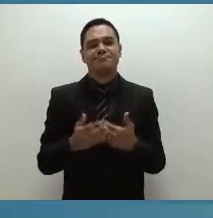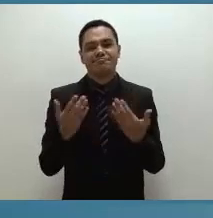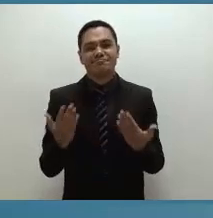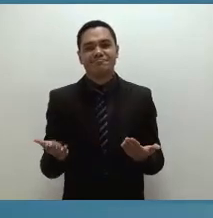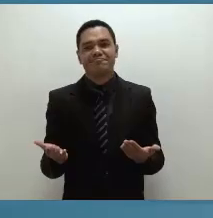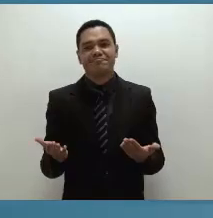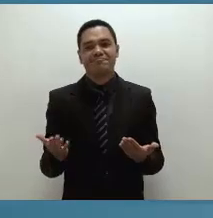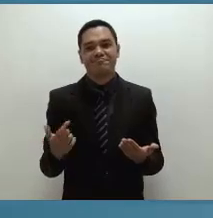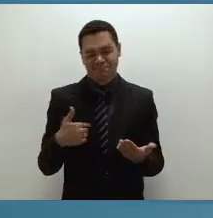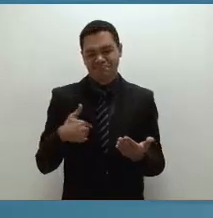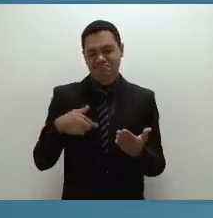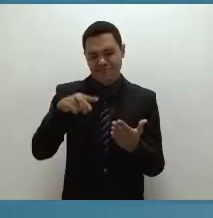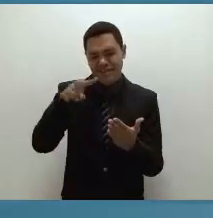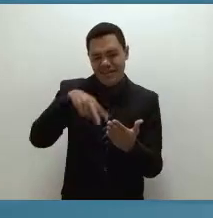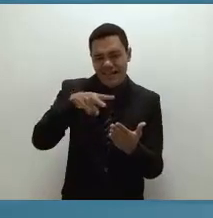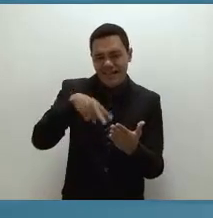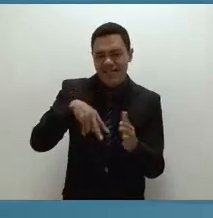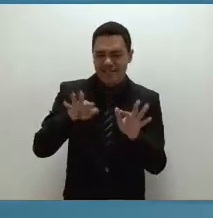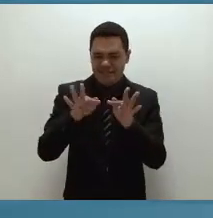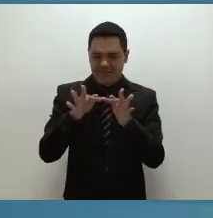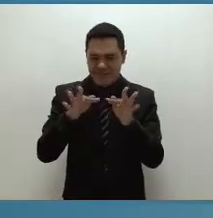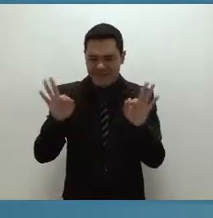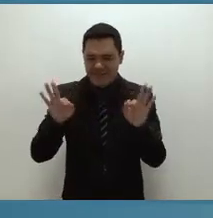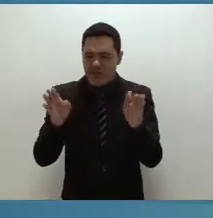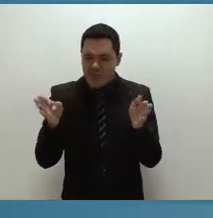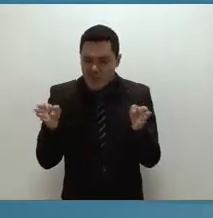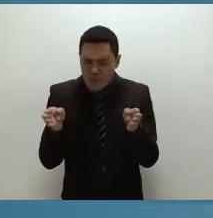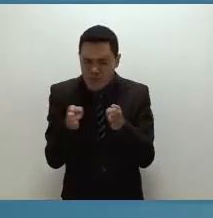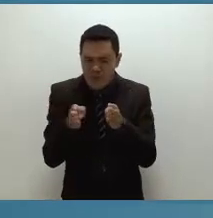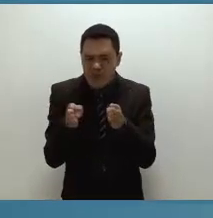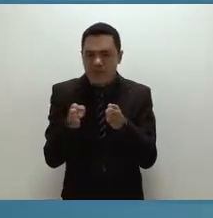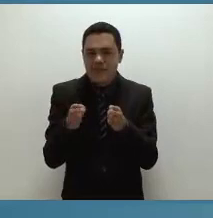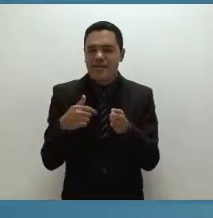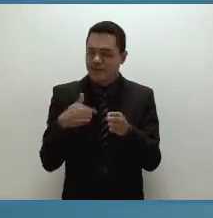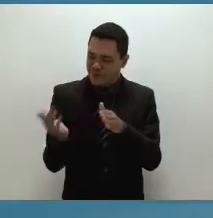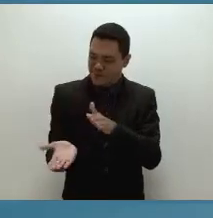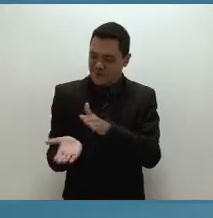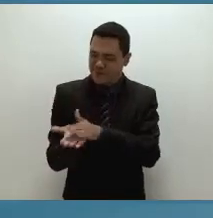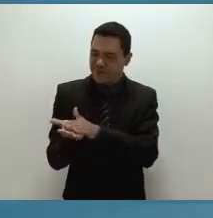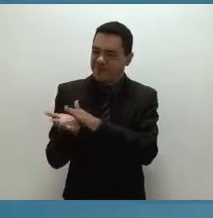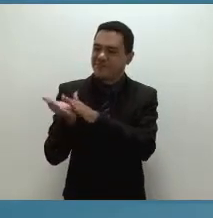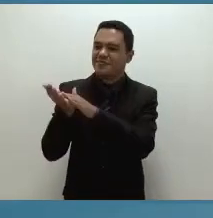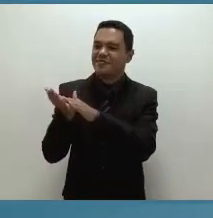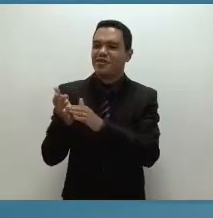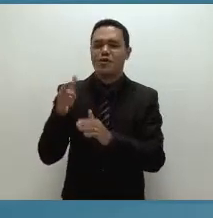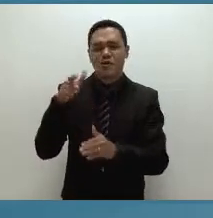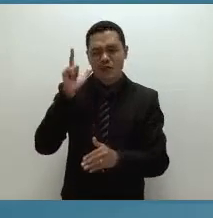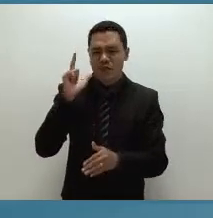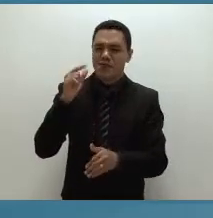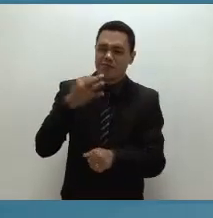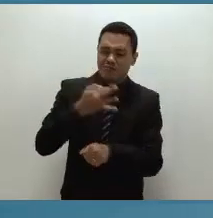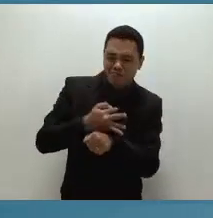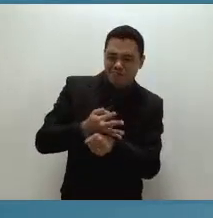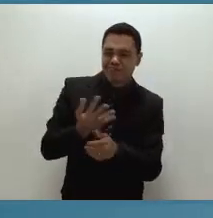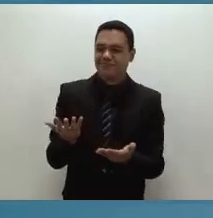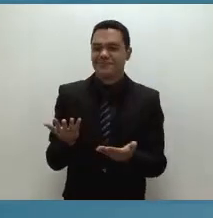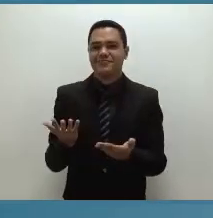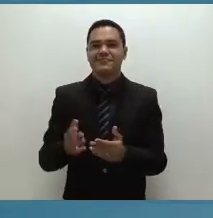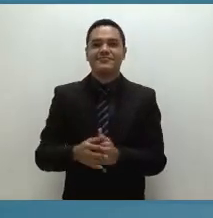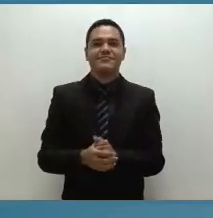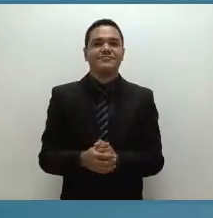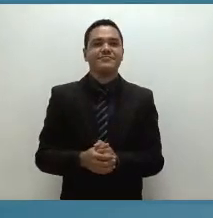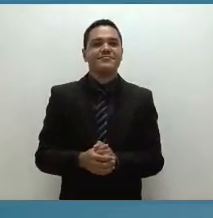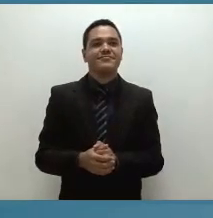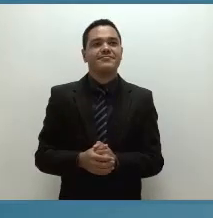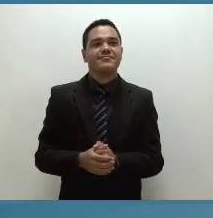ler só o trecho em que lhe homenageei no discurso, que Vossa Excelência não estava presente. Eu